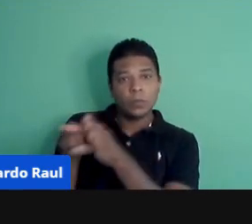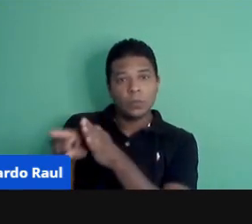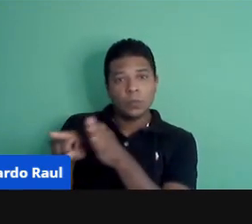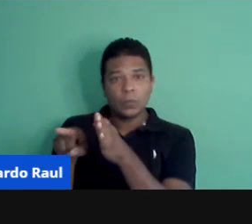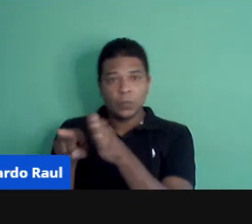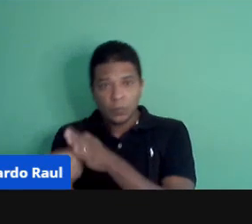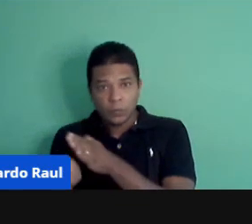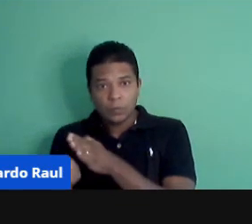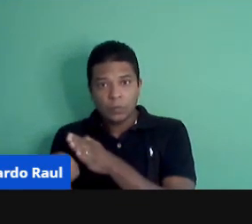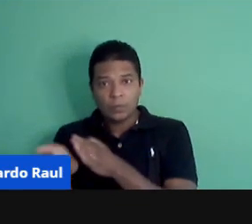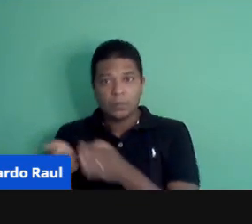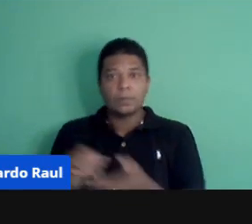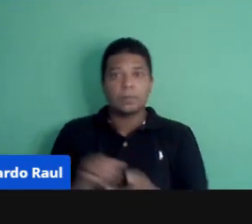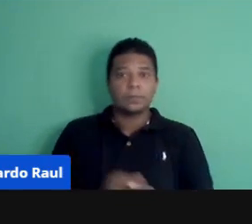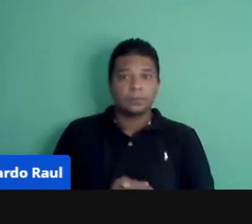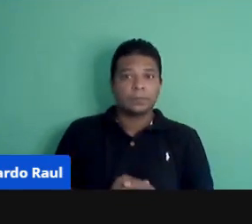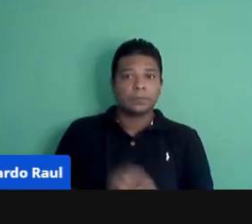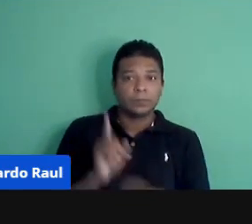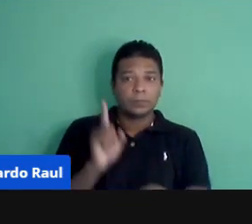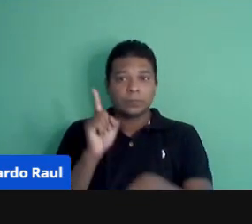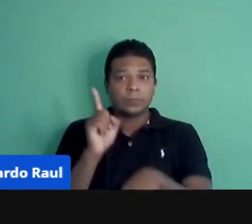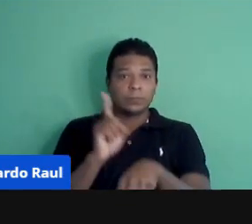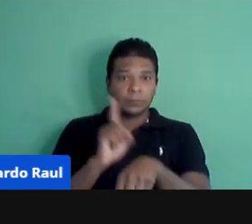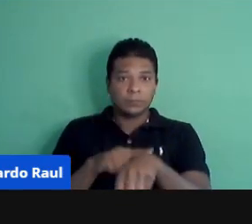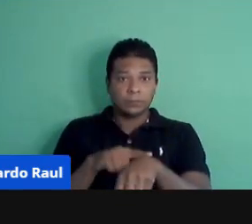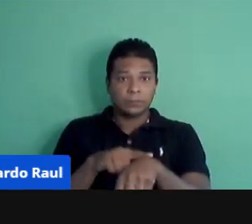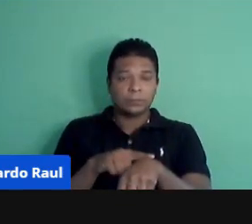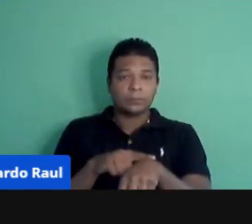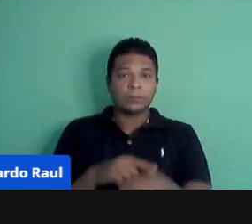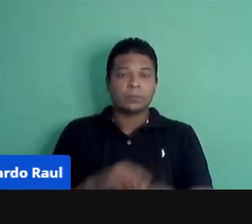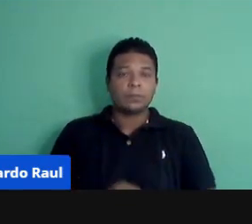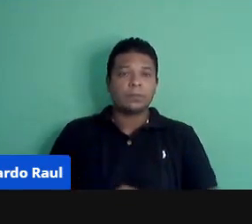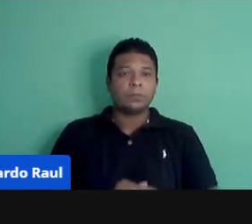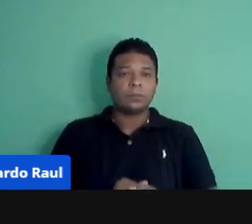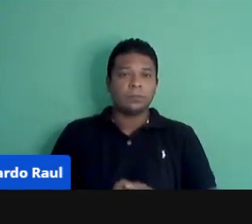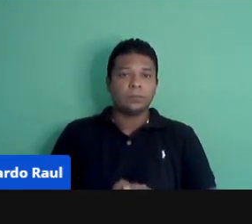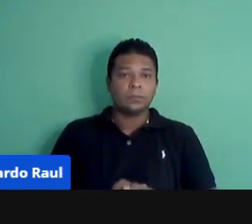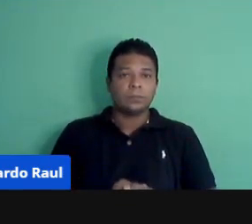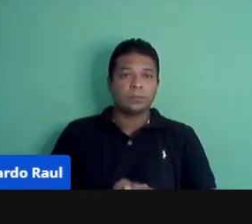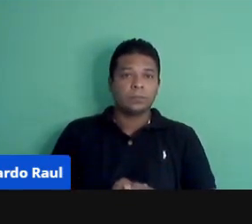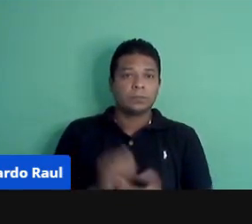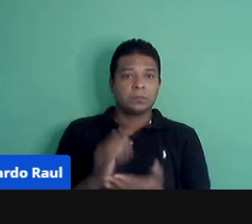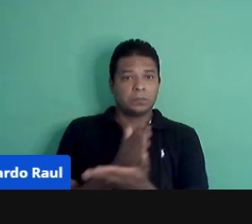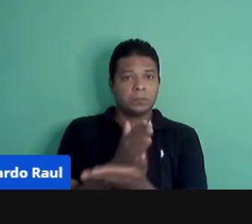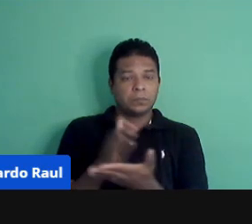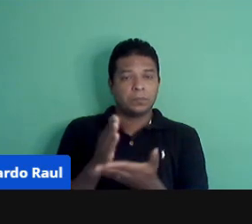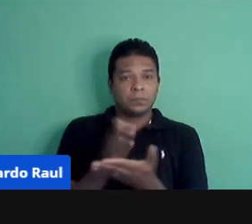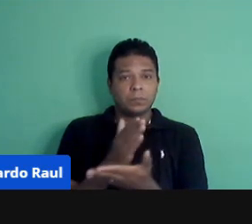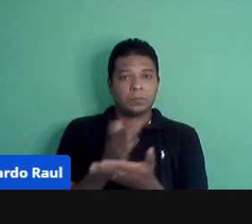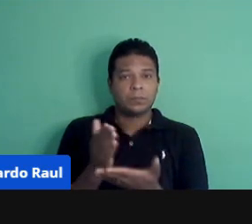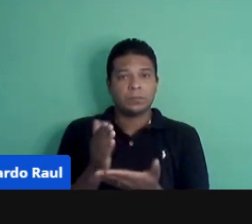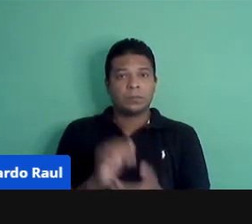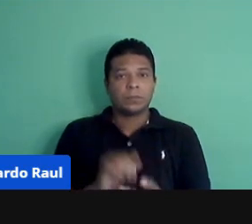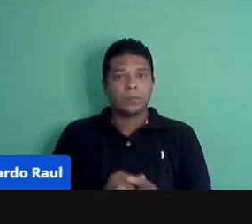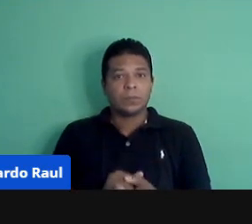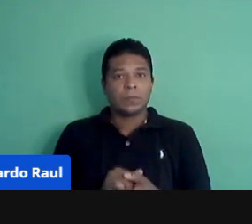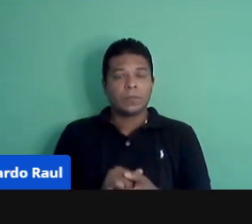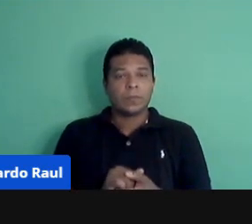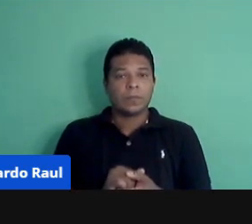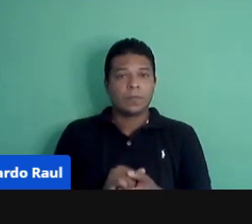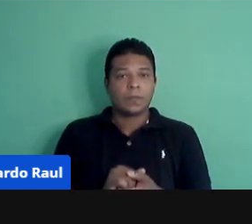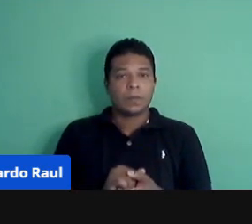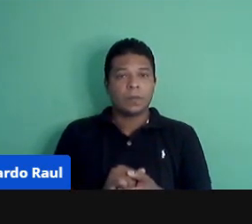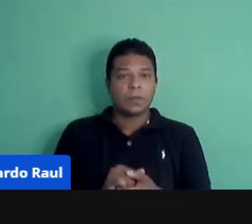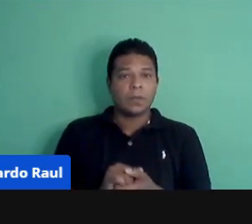também em tempo real, né, dependendo ali, obviamente, dessa questão